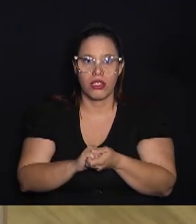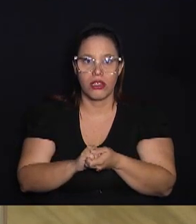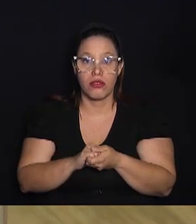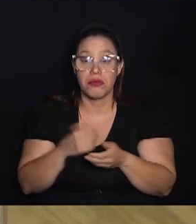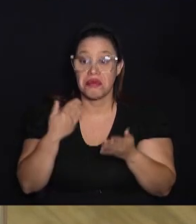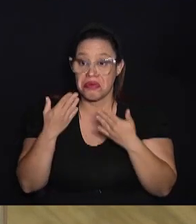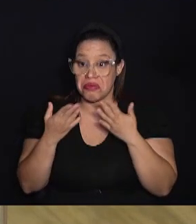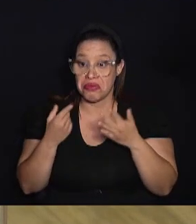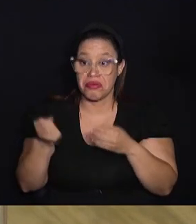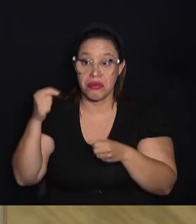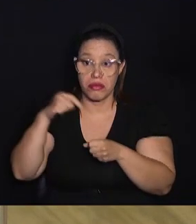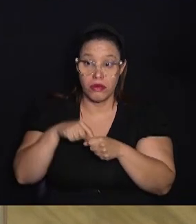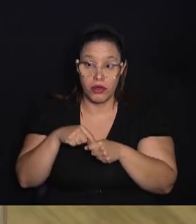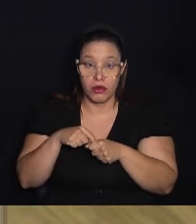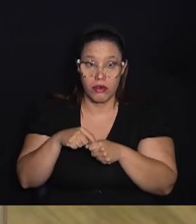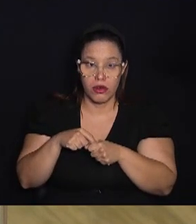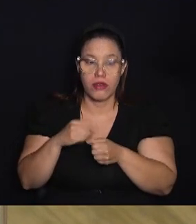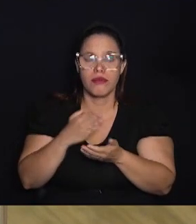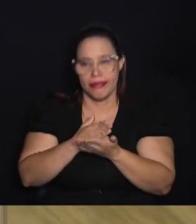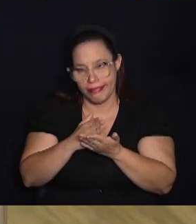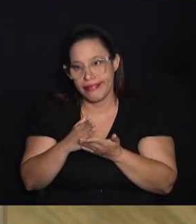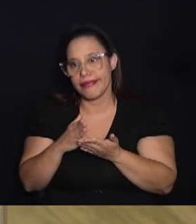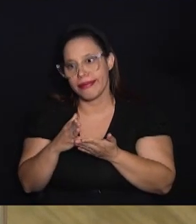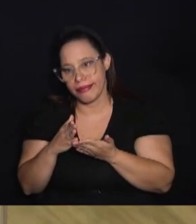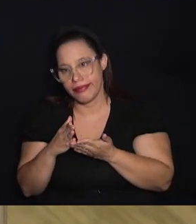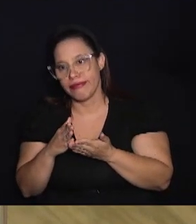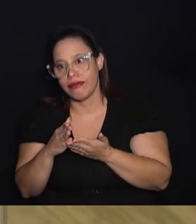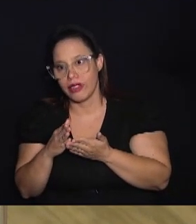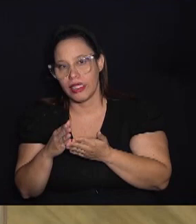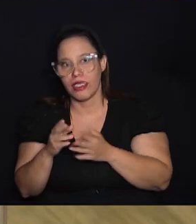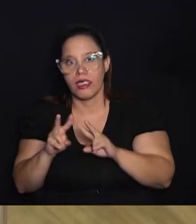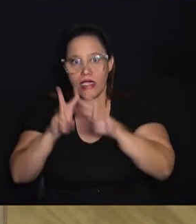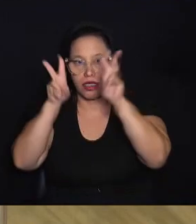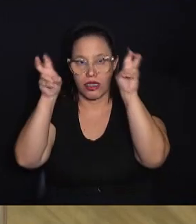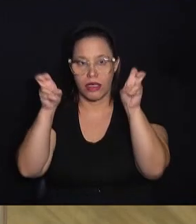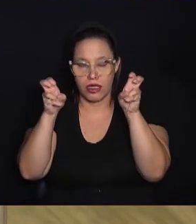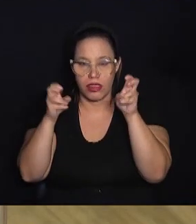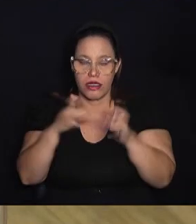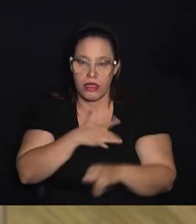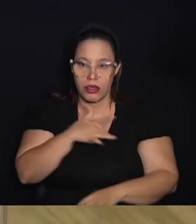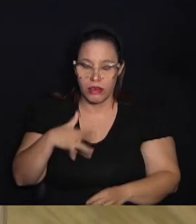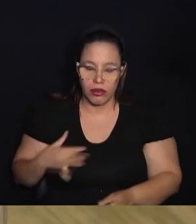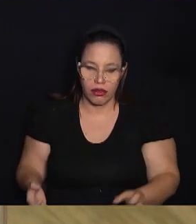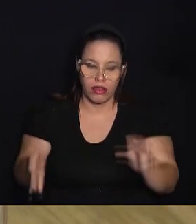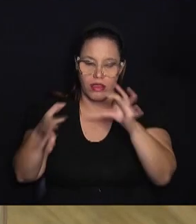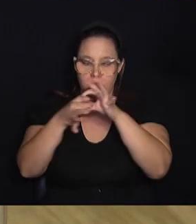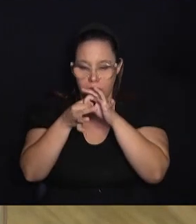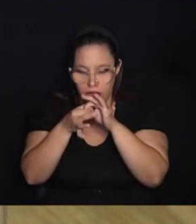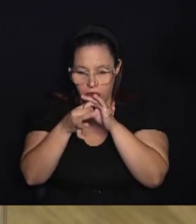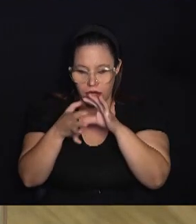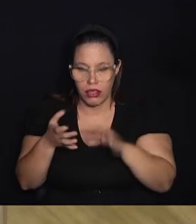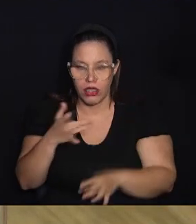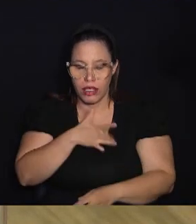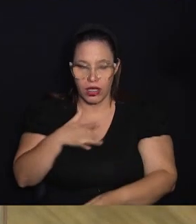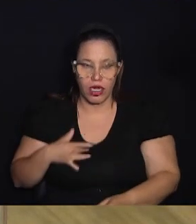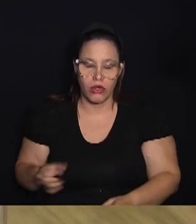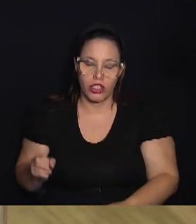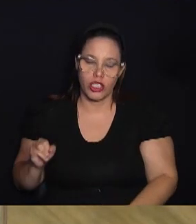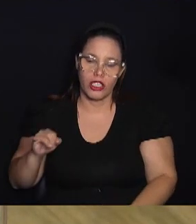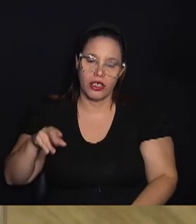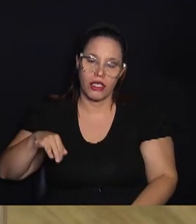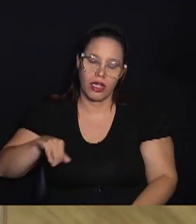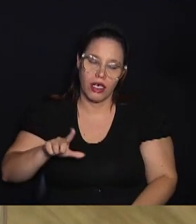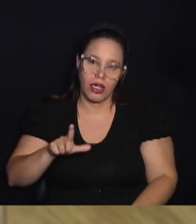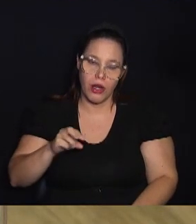nós vamos voltar continuando né com o nosso tema aqui saúde integrativa saúde integral nós estamos com